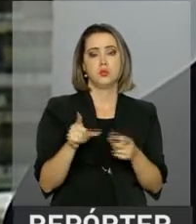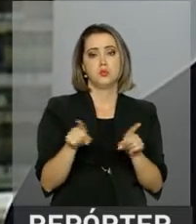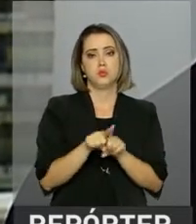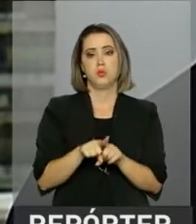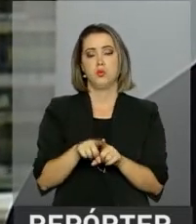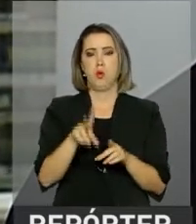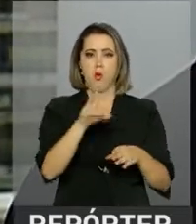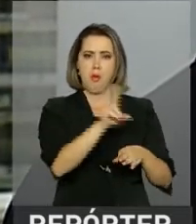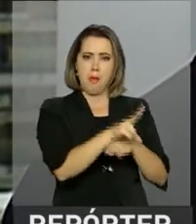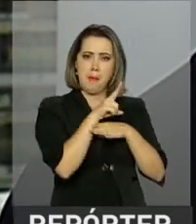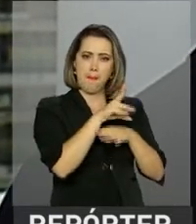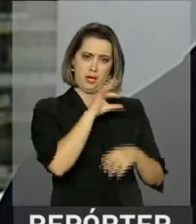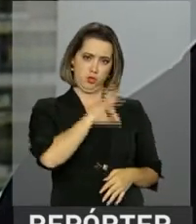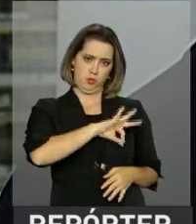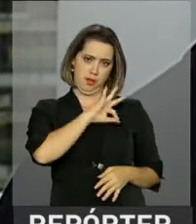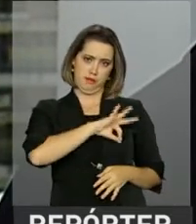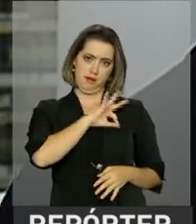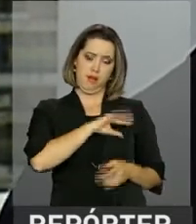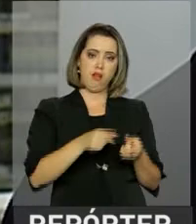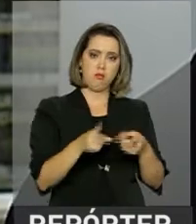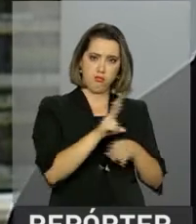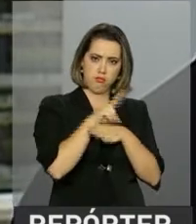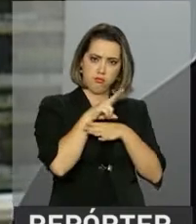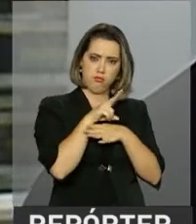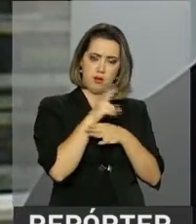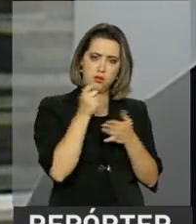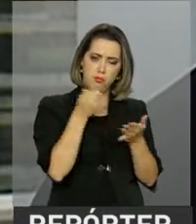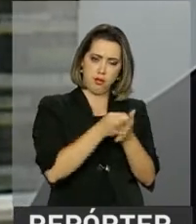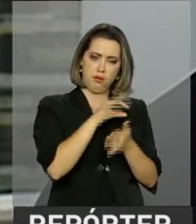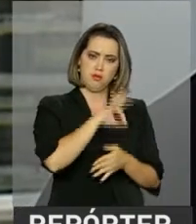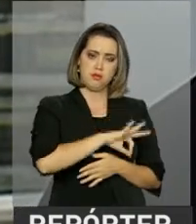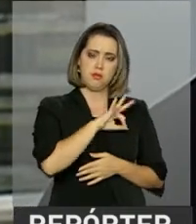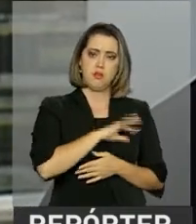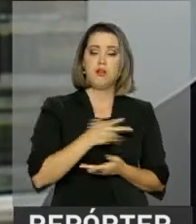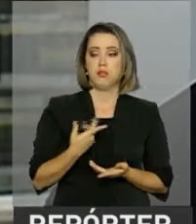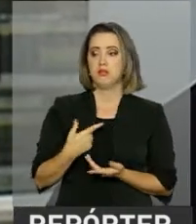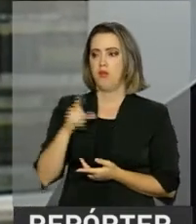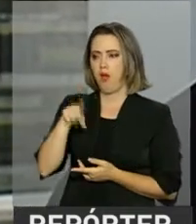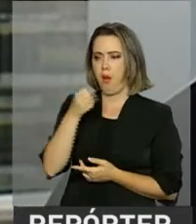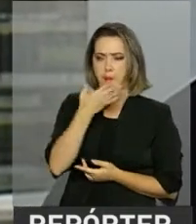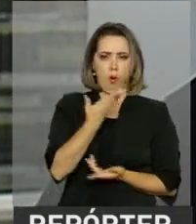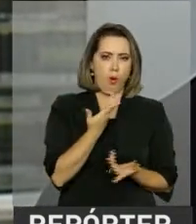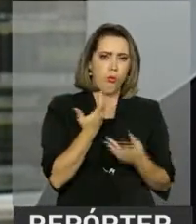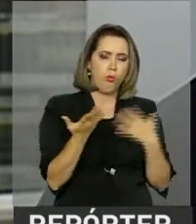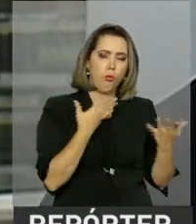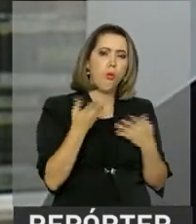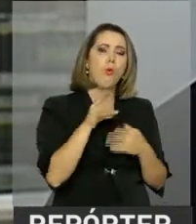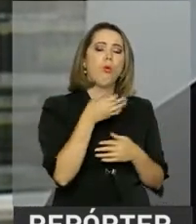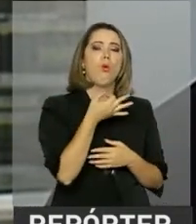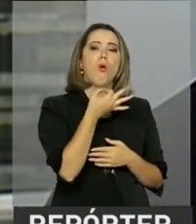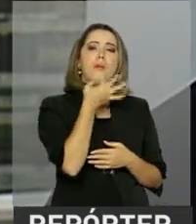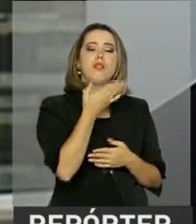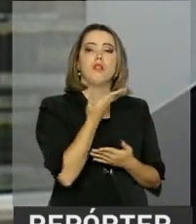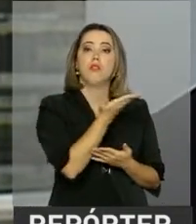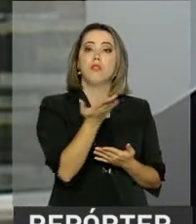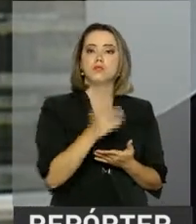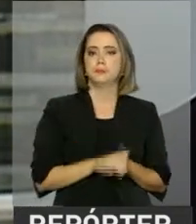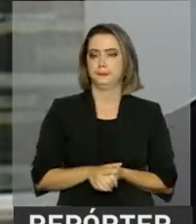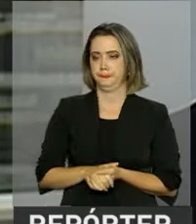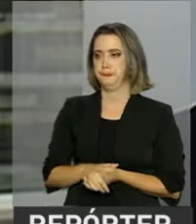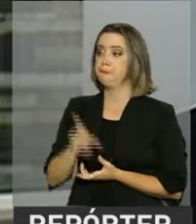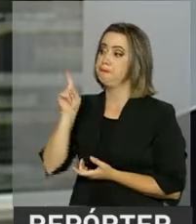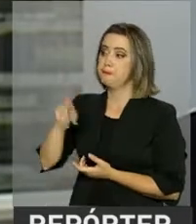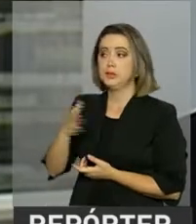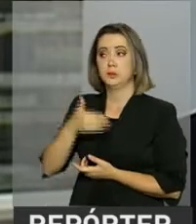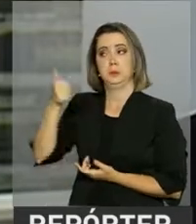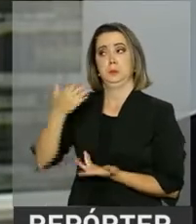a pena entrar no crédito consignado e que está rouco a dívida do cartão de crédito qual é a dica do professor da vale sim